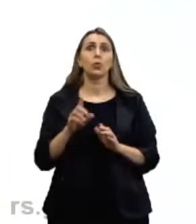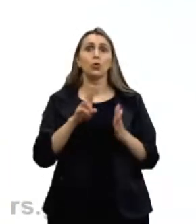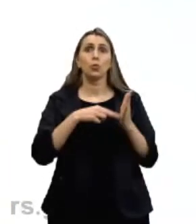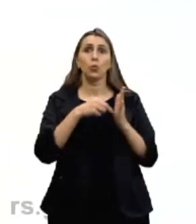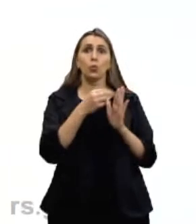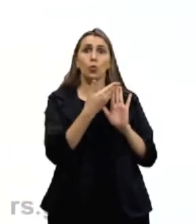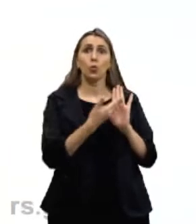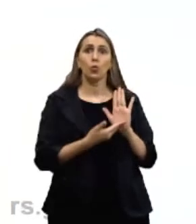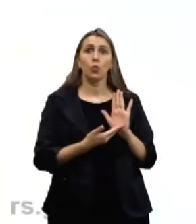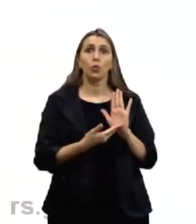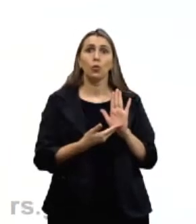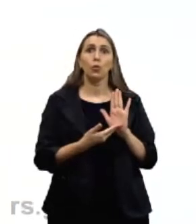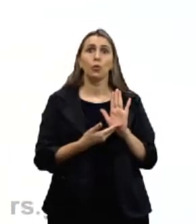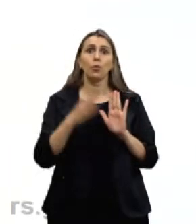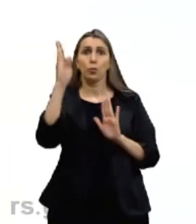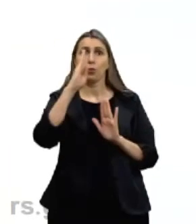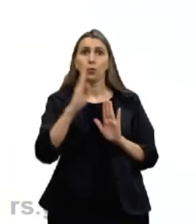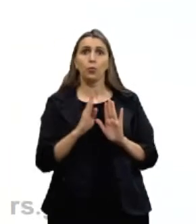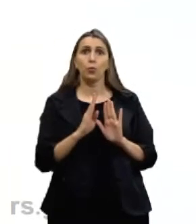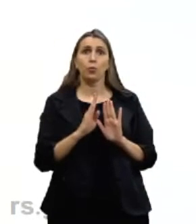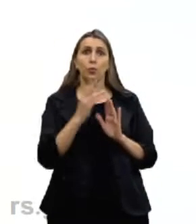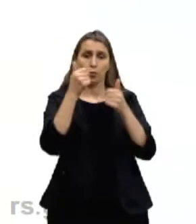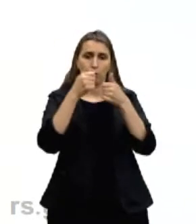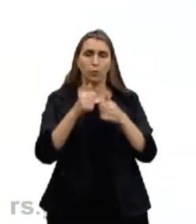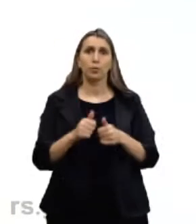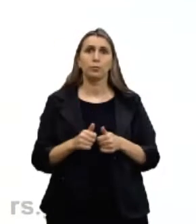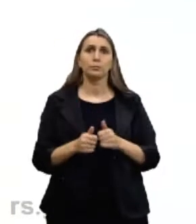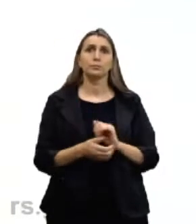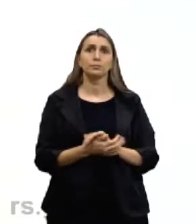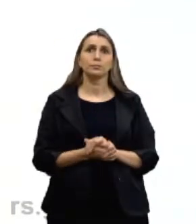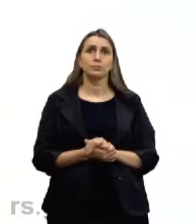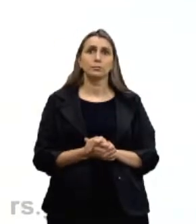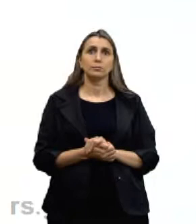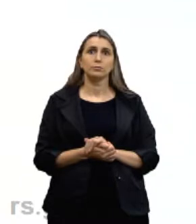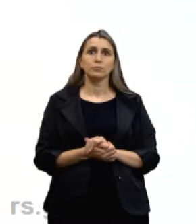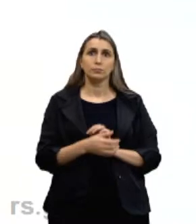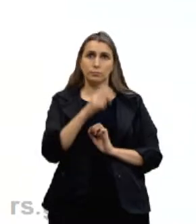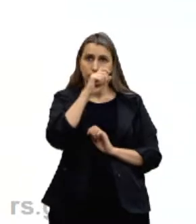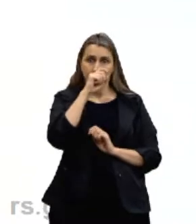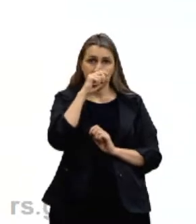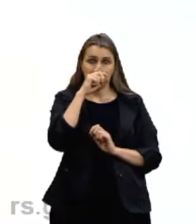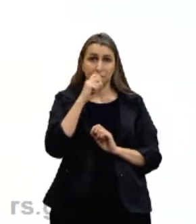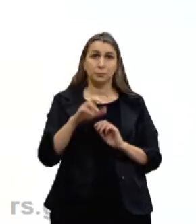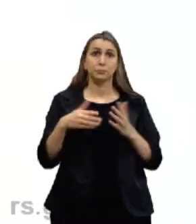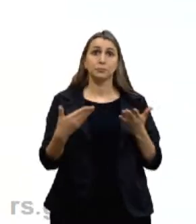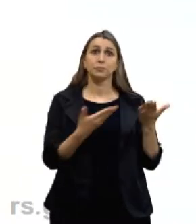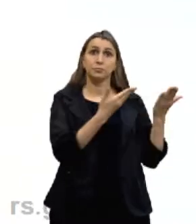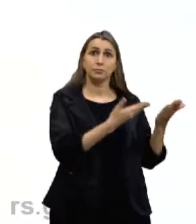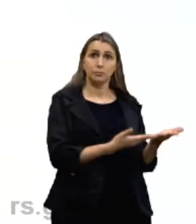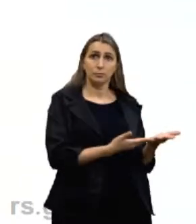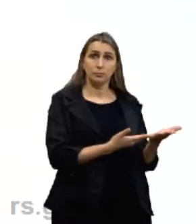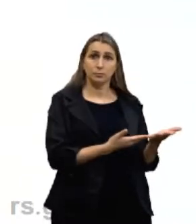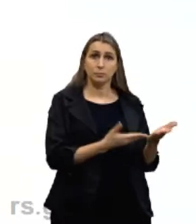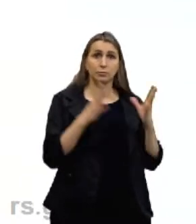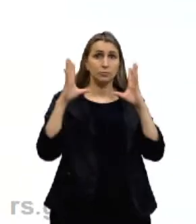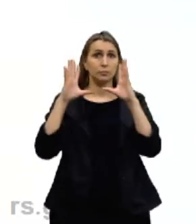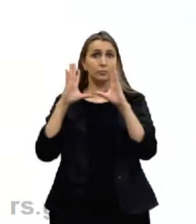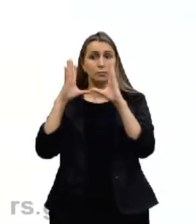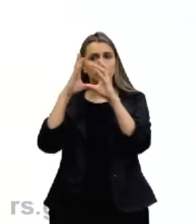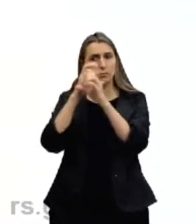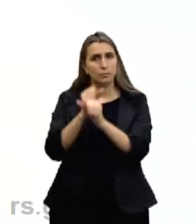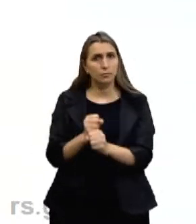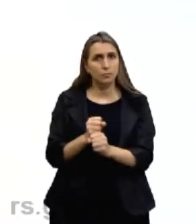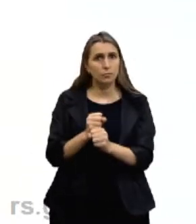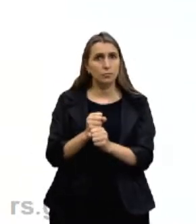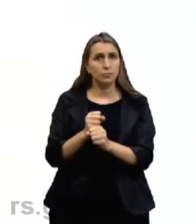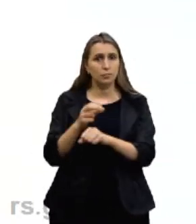cara que retratou o Brasil atravessa suas pinturas ali do século 19 tá bom bom Então olha só para a gente resumir